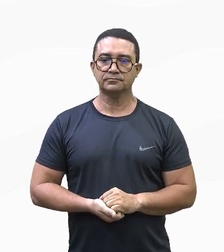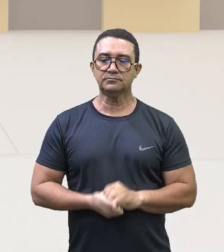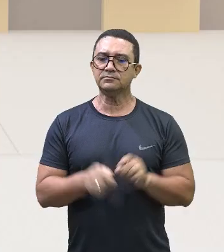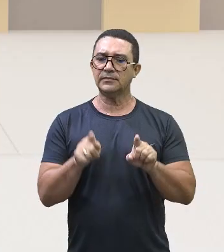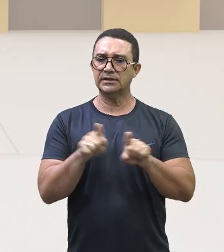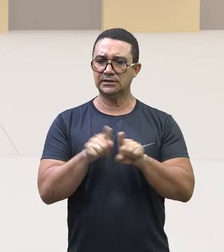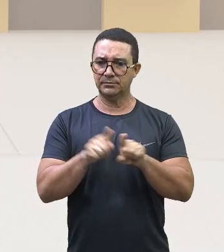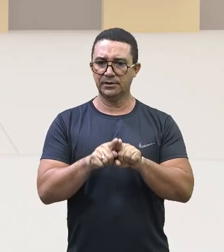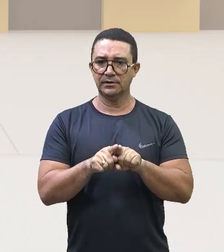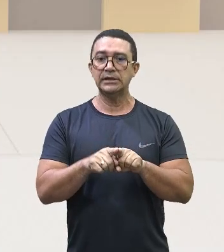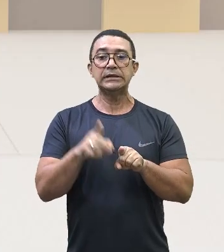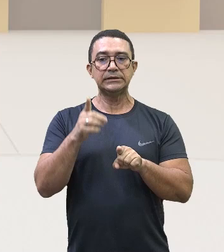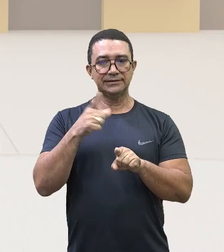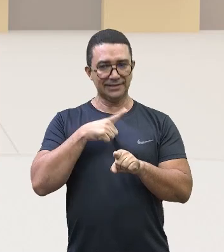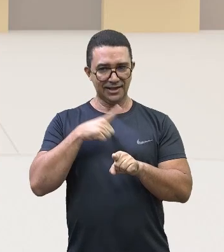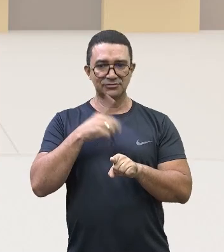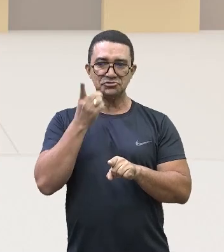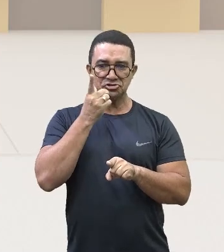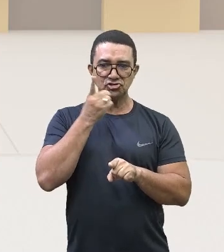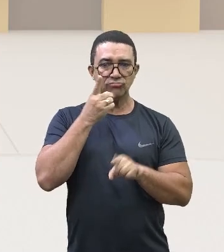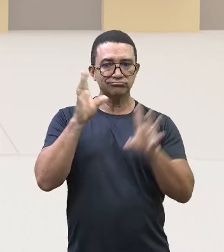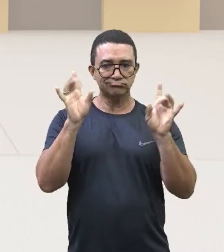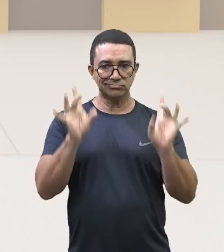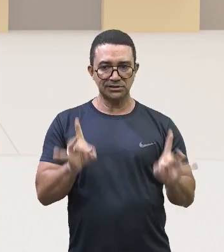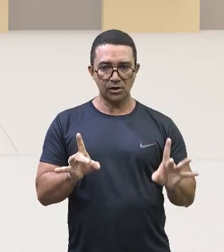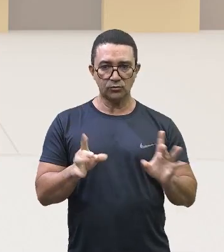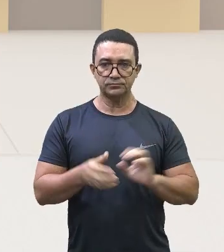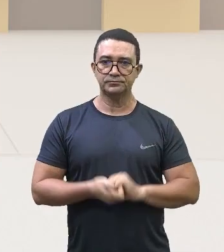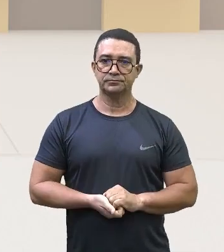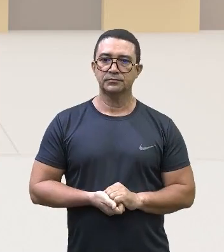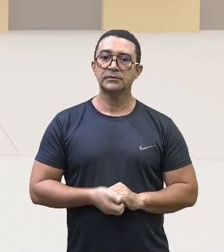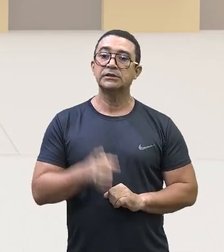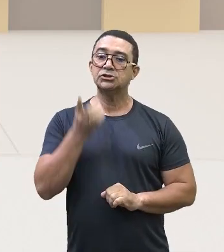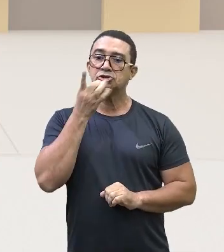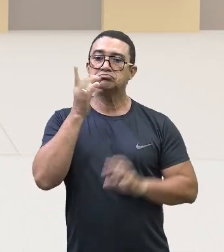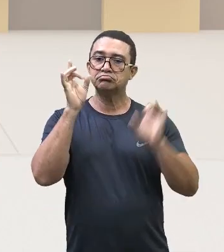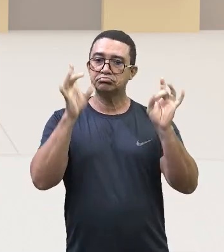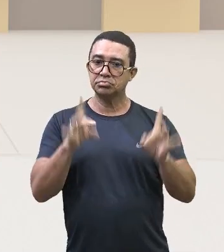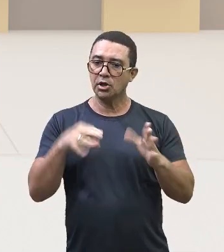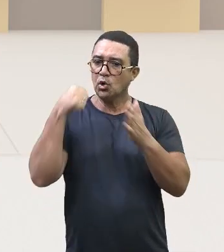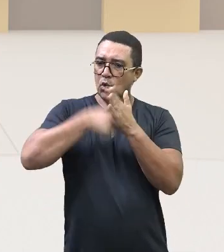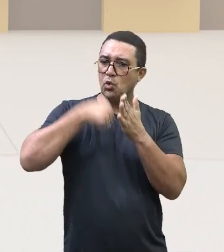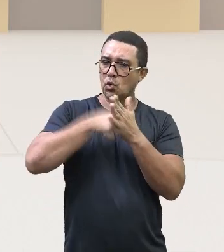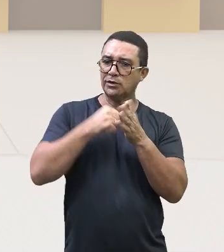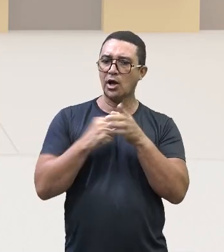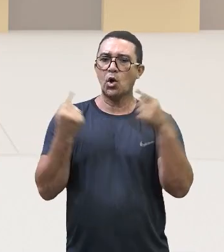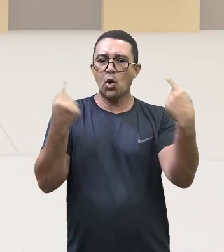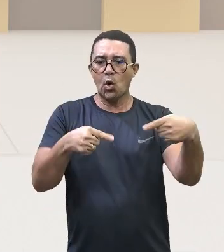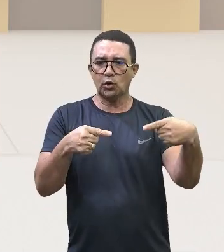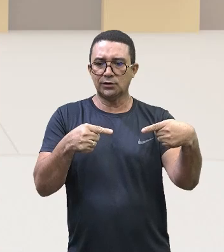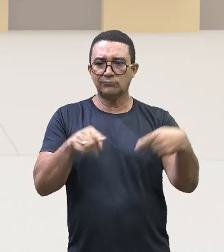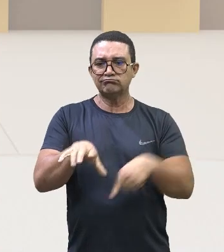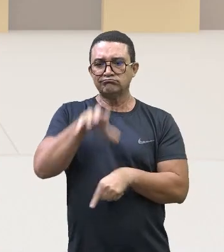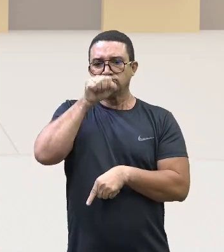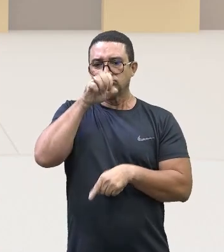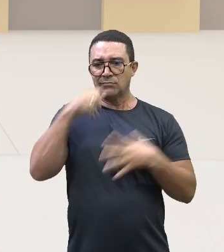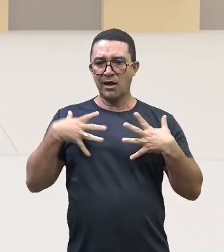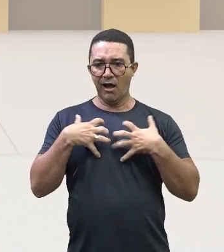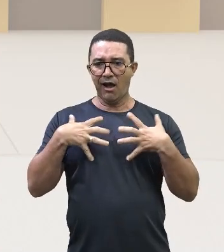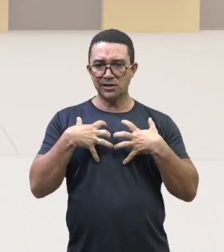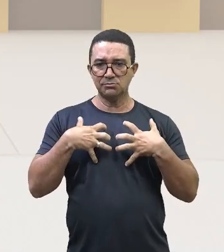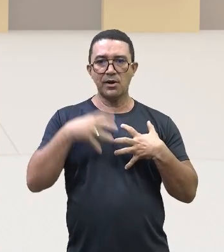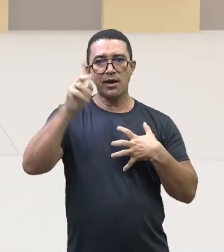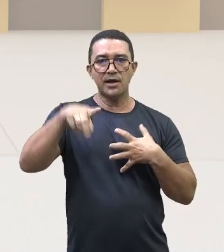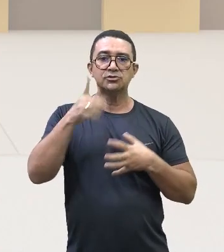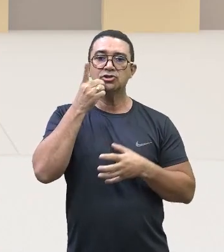também tem um dia comemorativo. Tem dia também, aí. Vamos lá. O Dia Mundial de Combate à Asma é no dia 2 de maio.